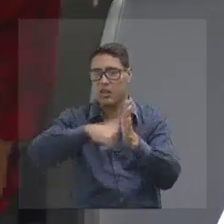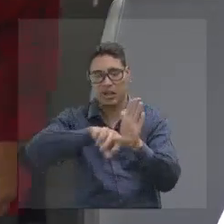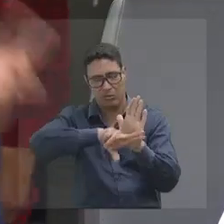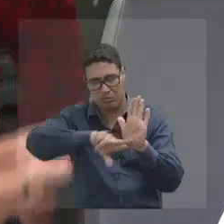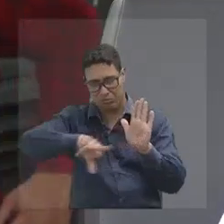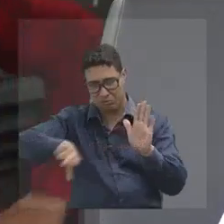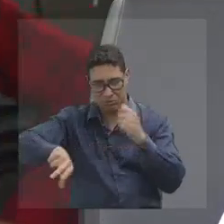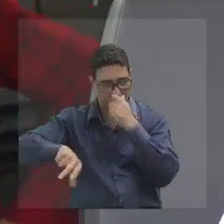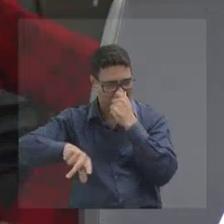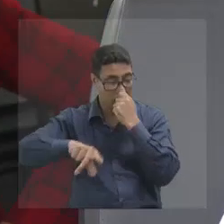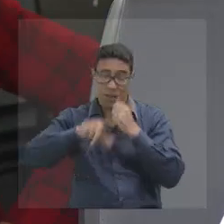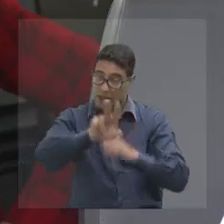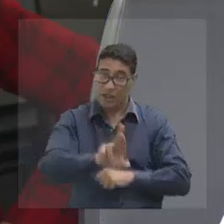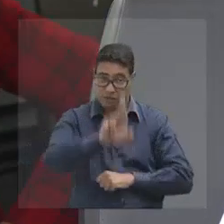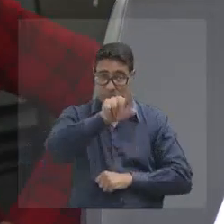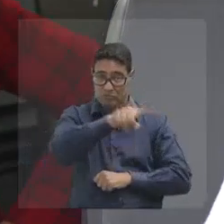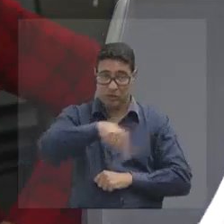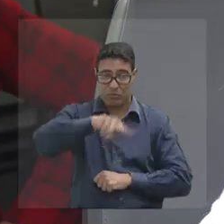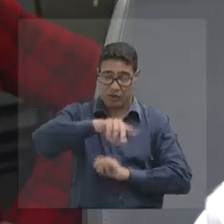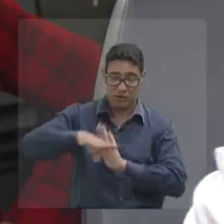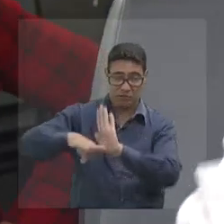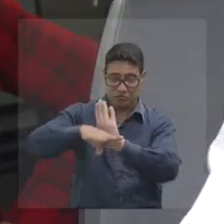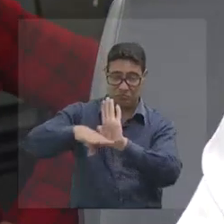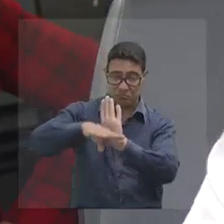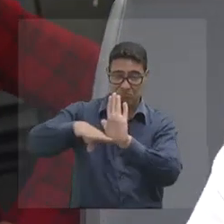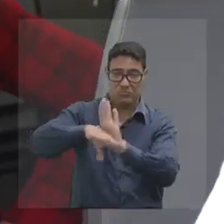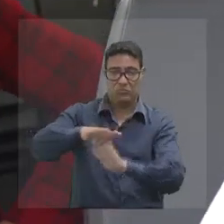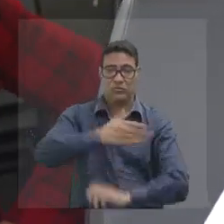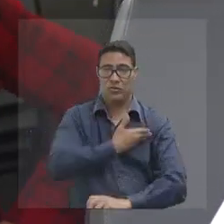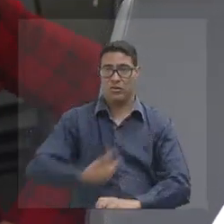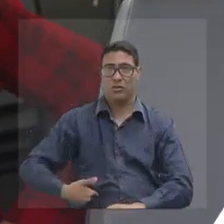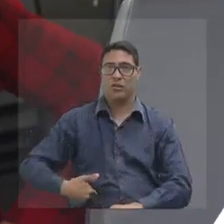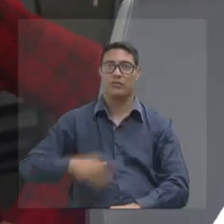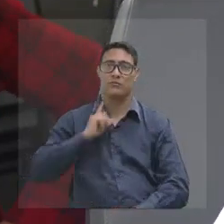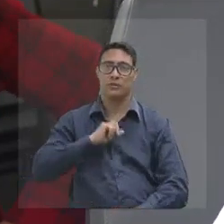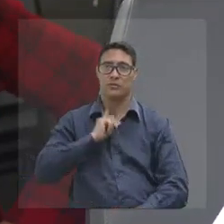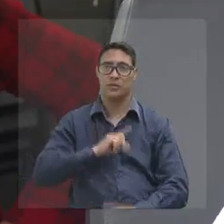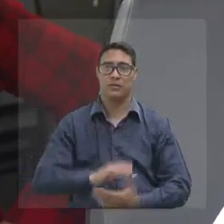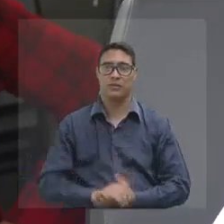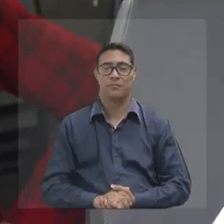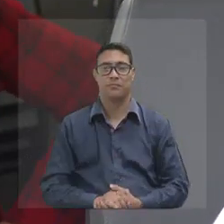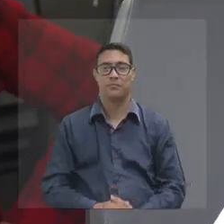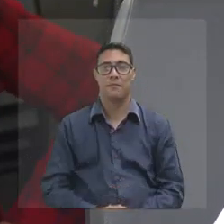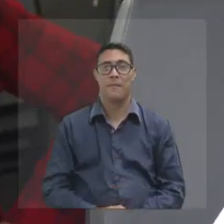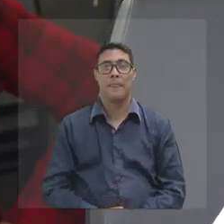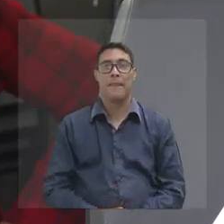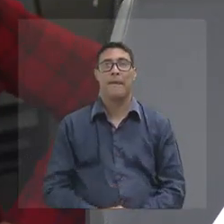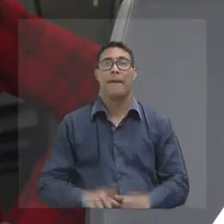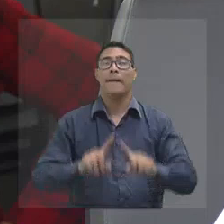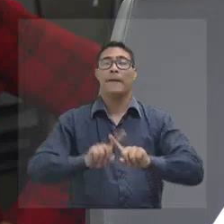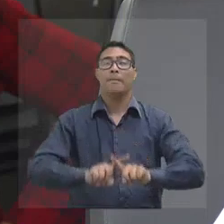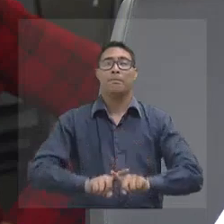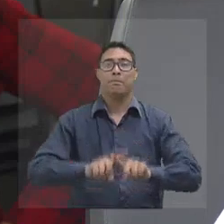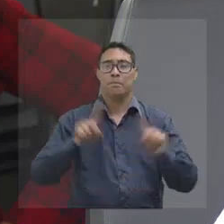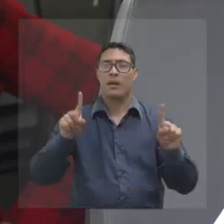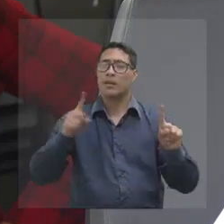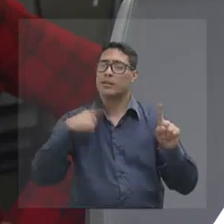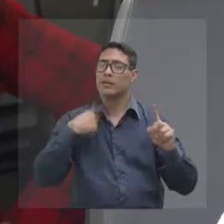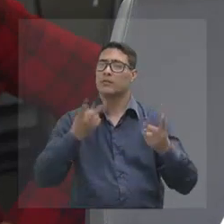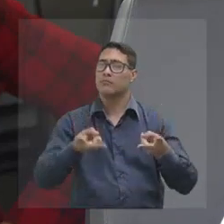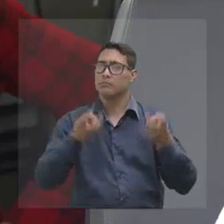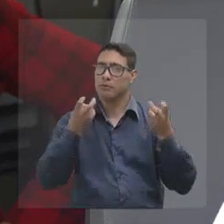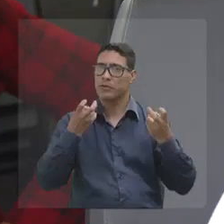contribui com o estado de Minas Gerais E aí o que a gente percebe é que de fato